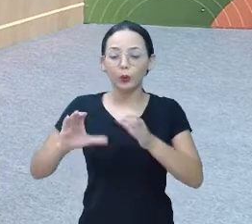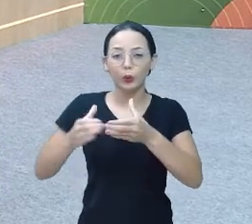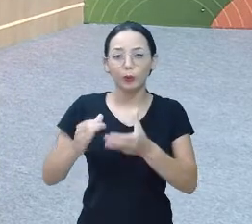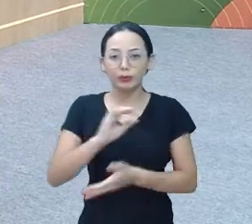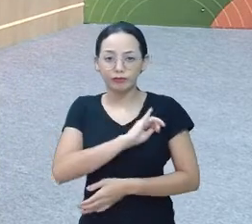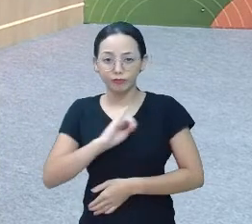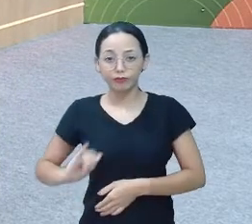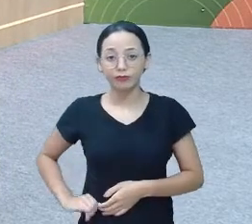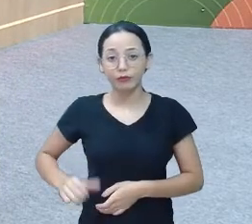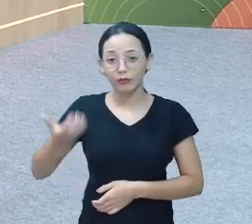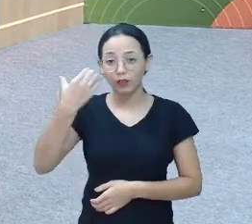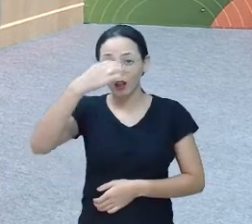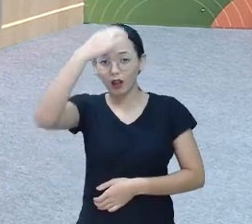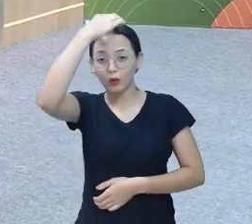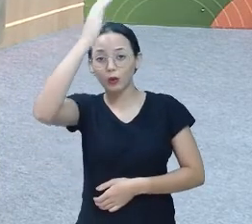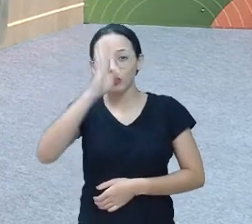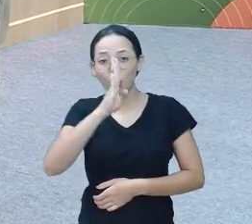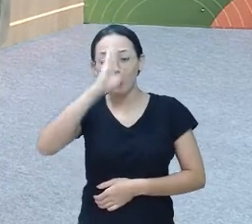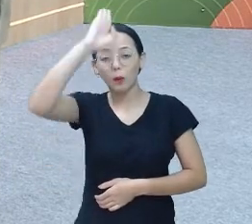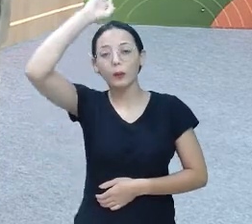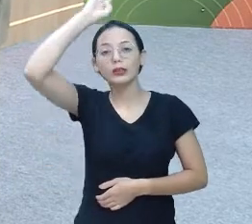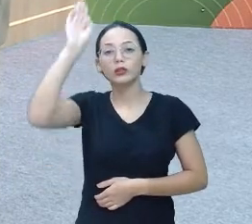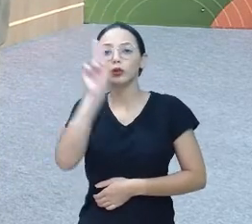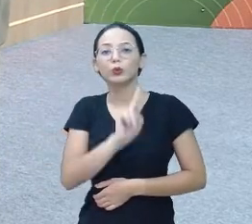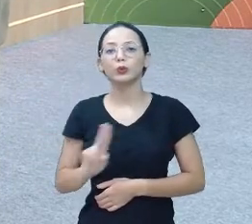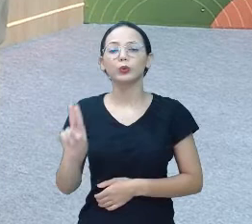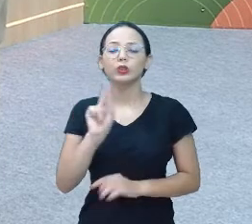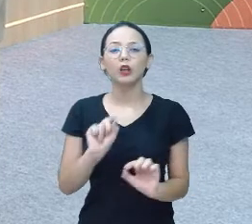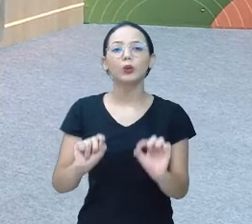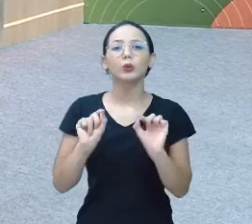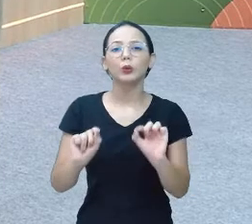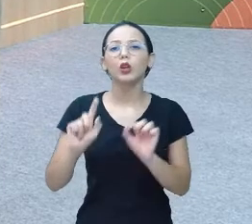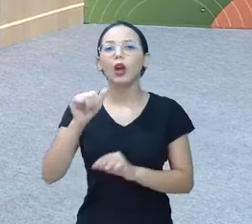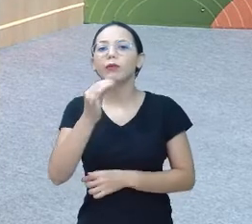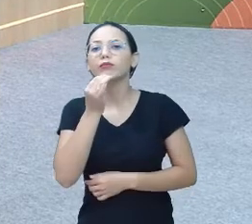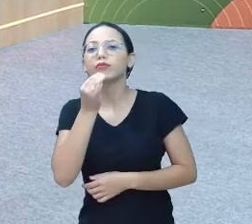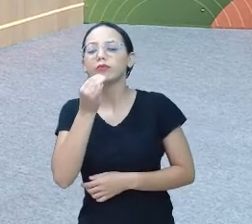essas arenas eram utilizadas como forma de